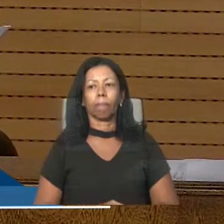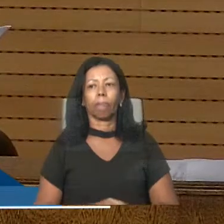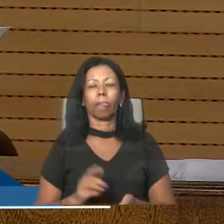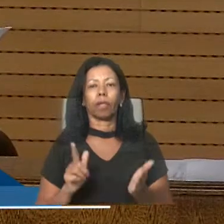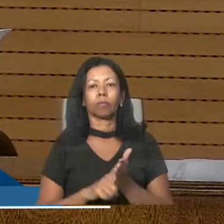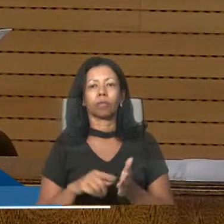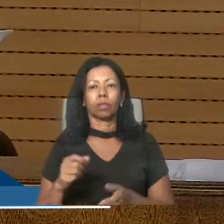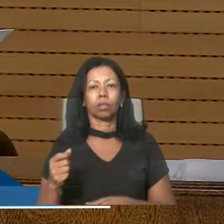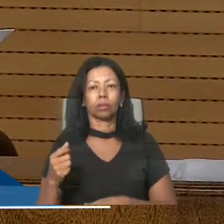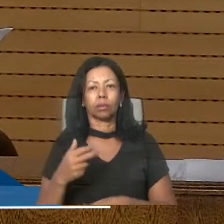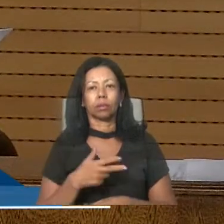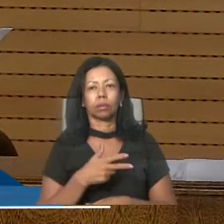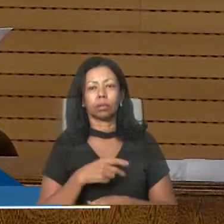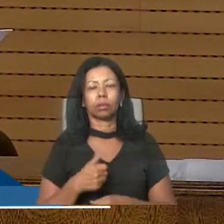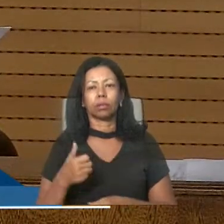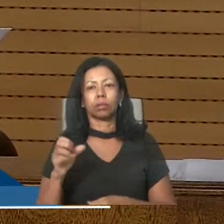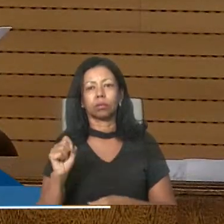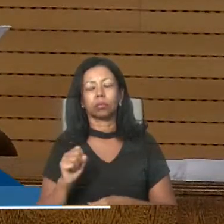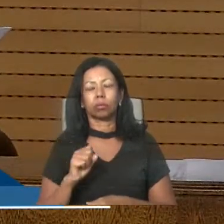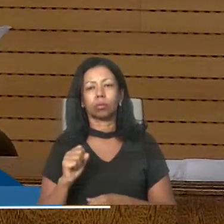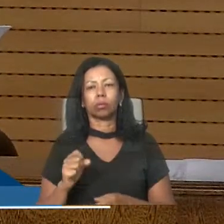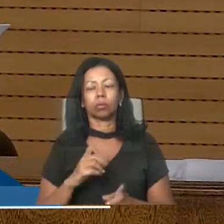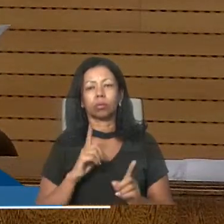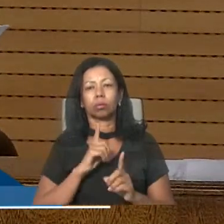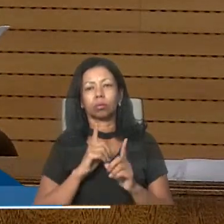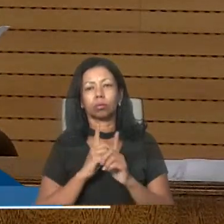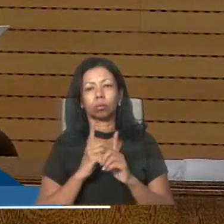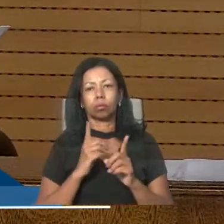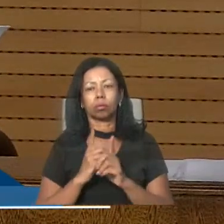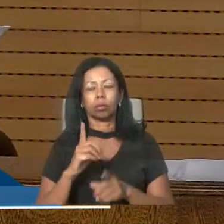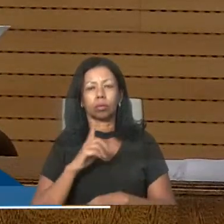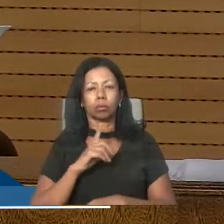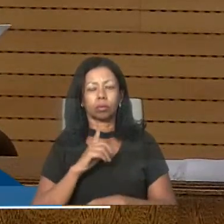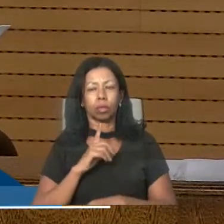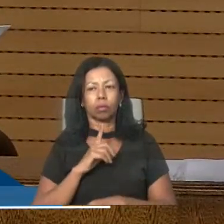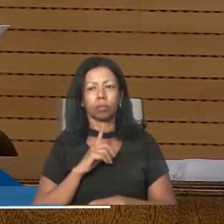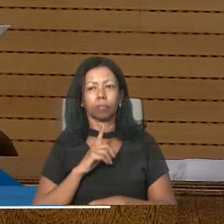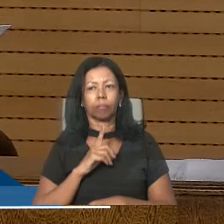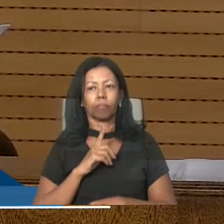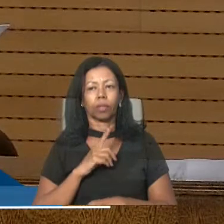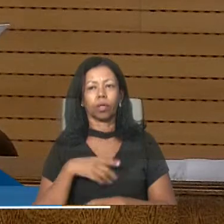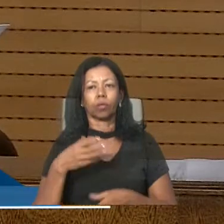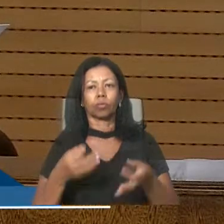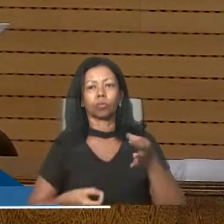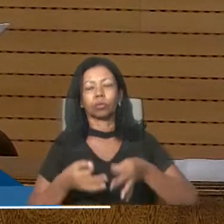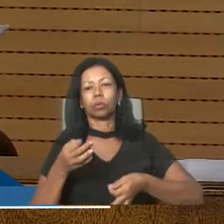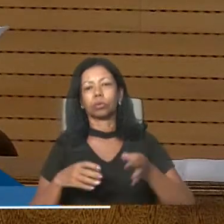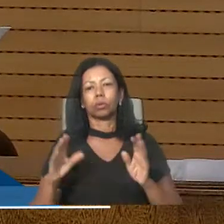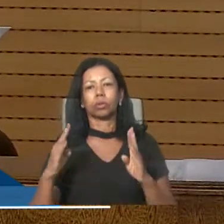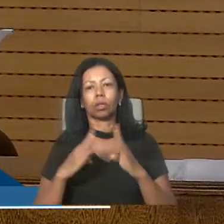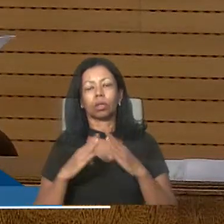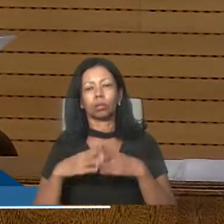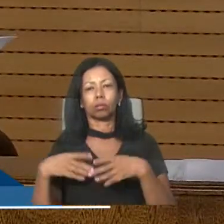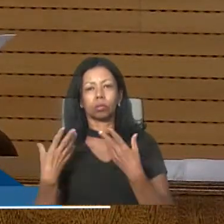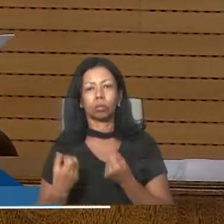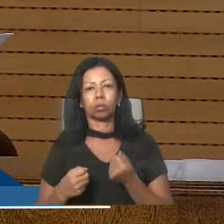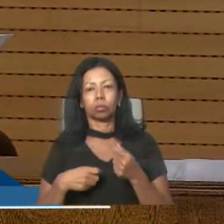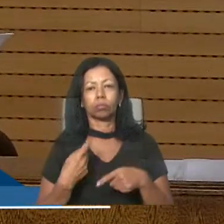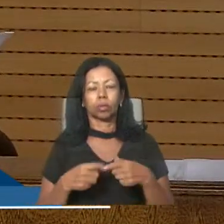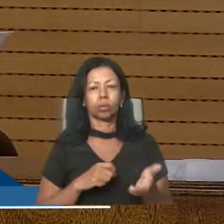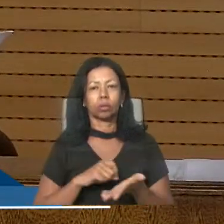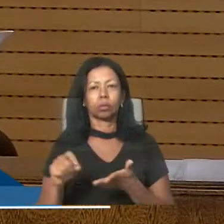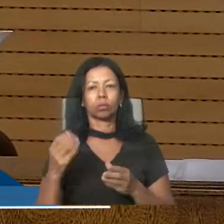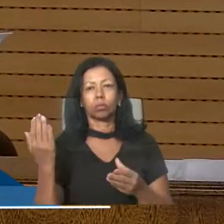folhas 13 e 18, encontra-se o parecer adota a Procuradoria Legislativa da Casa, que acatando a seguir, transcrevemos autos